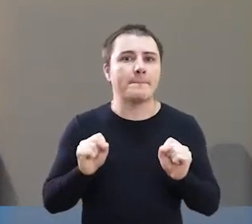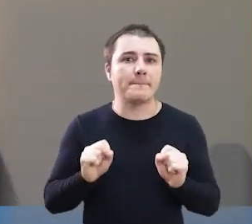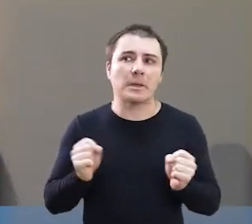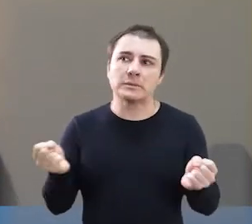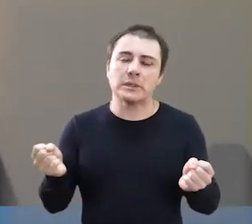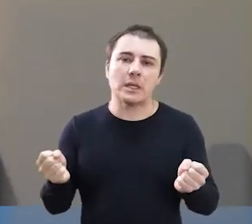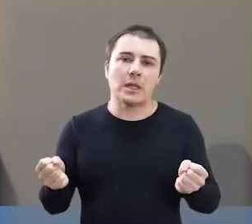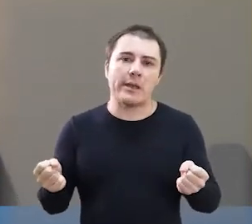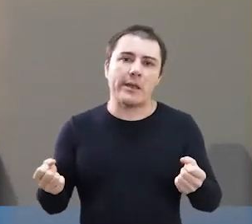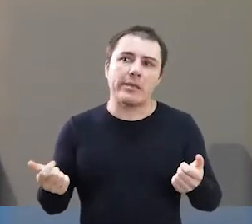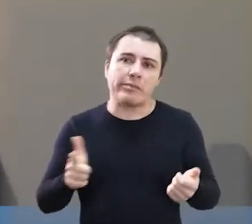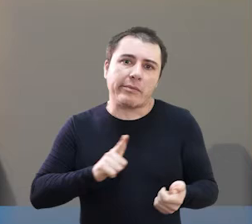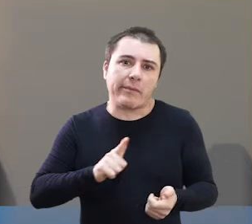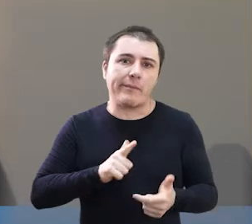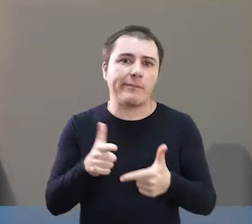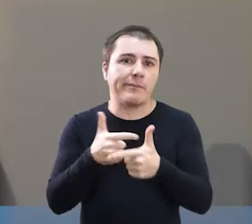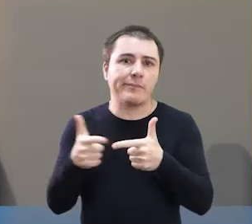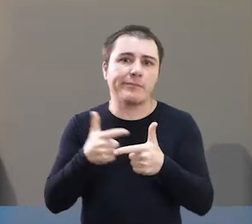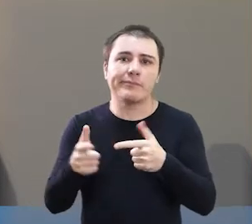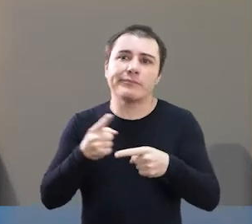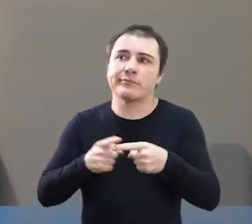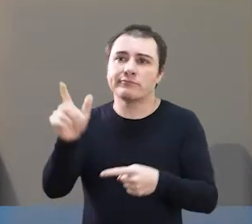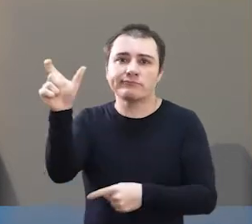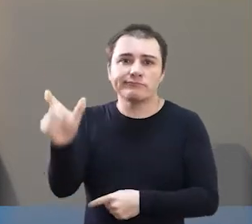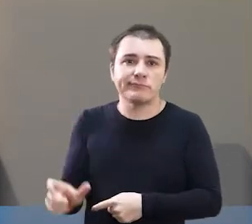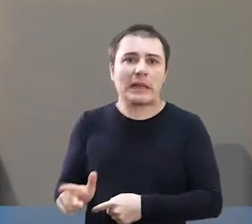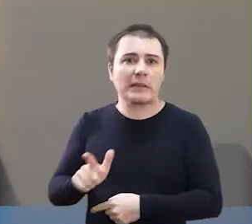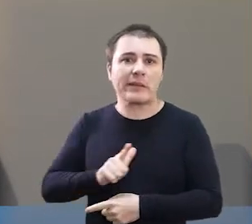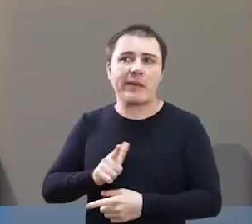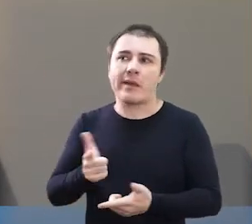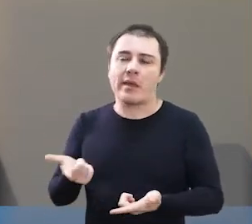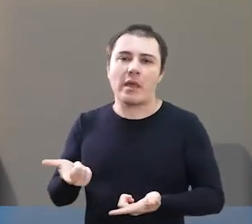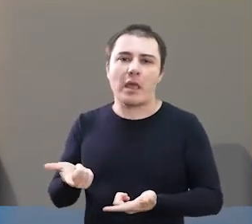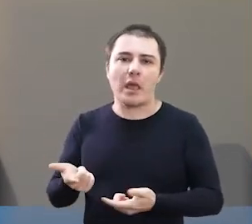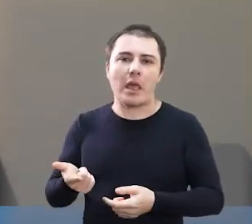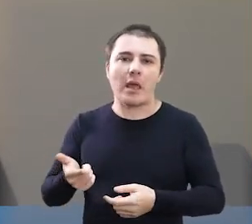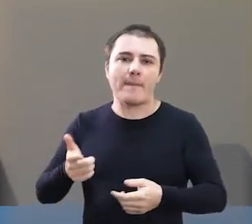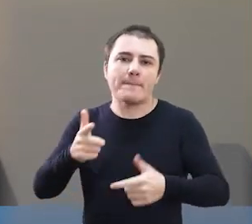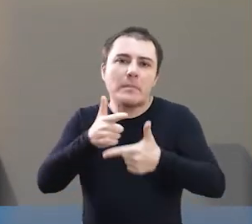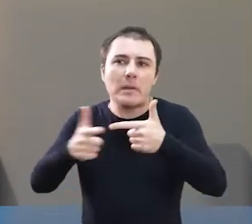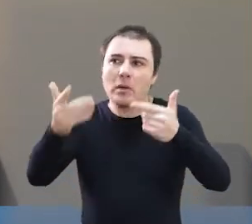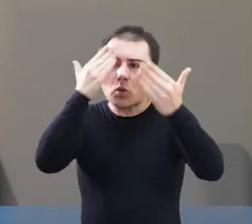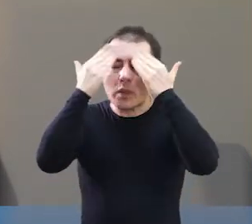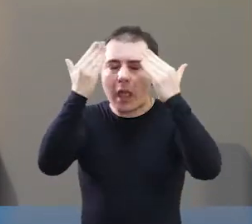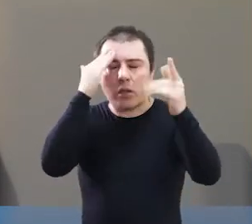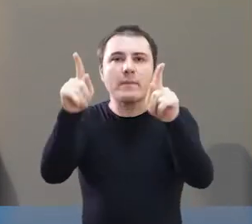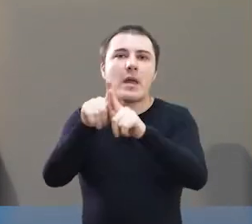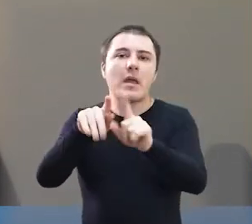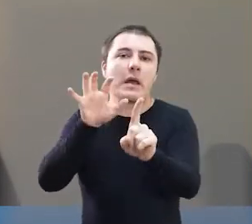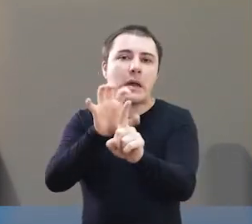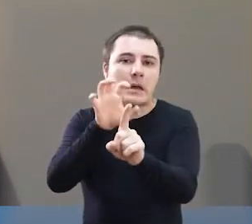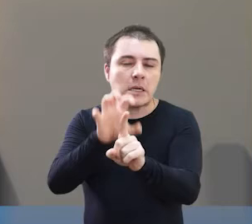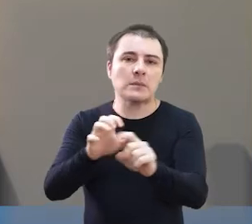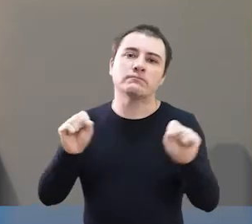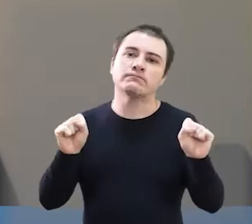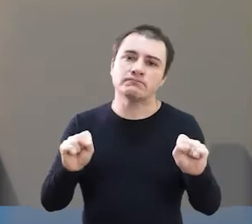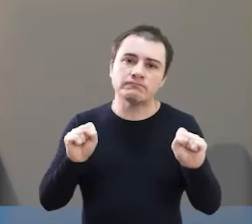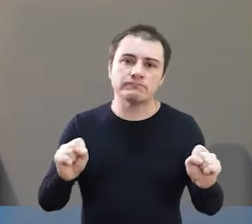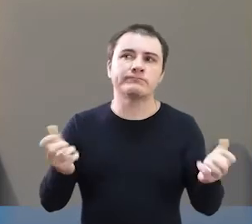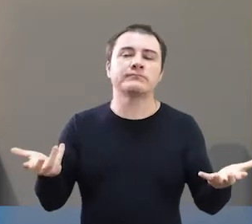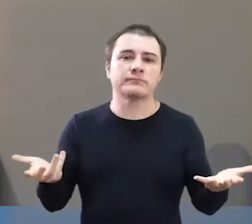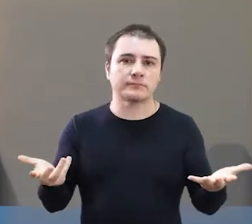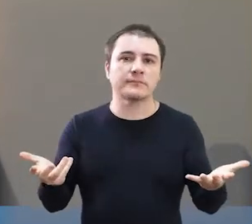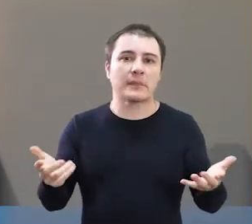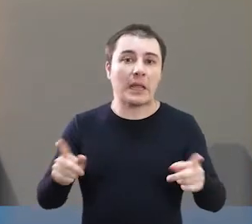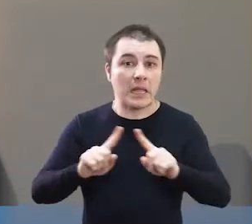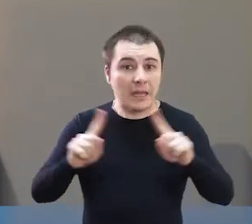de questão mal resolvida com essa pessoa, entre vários fatores psicológicos, culturais, para estar